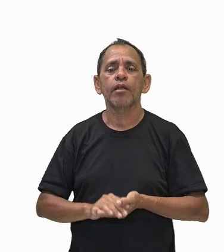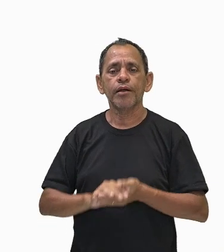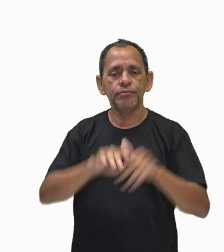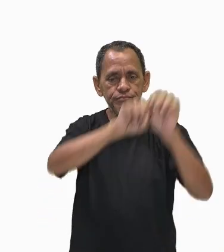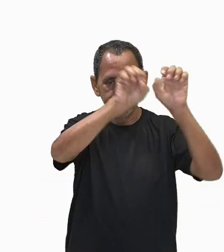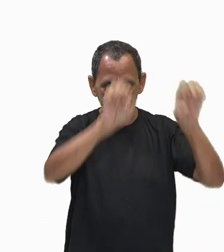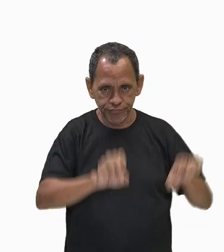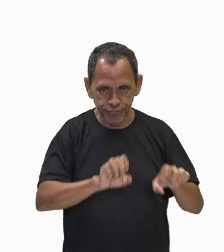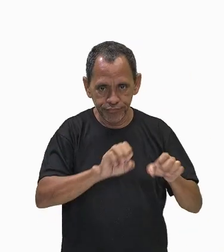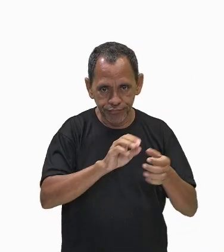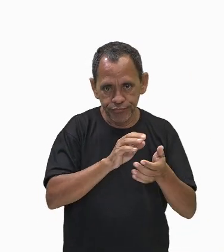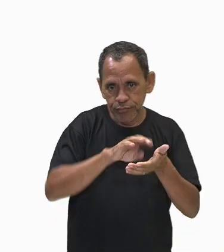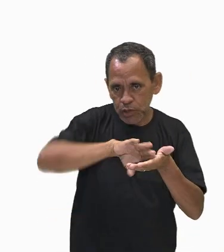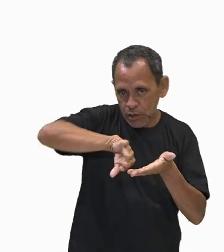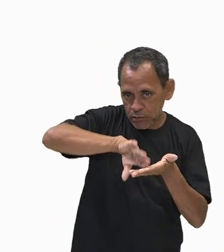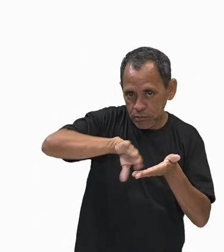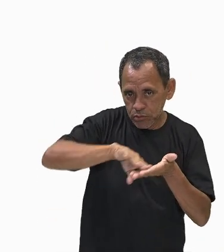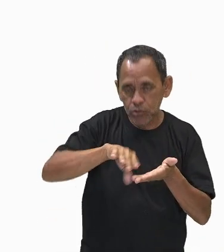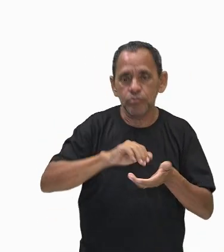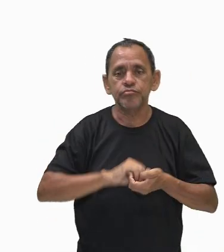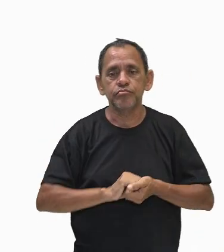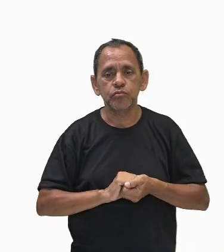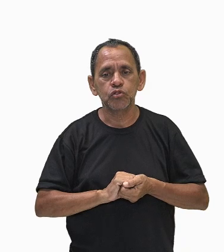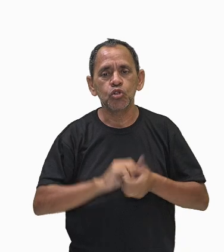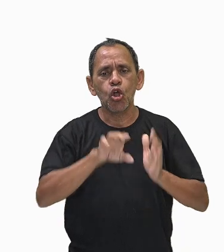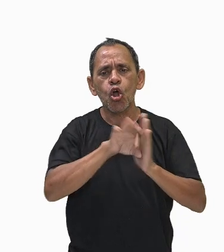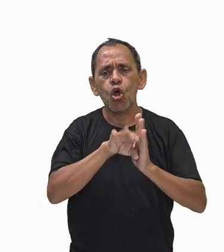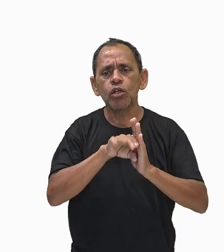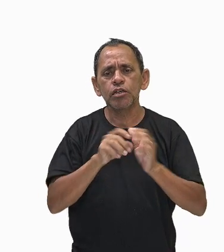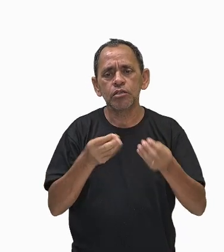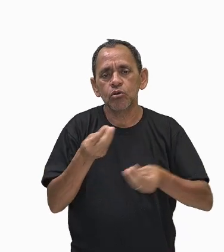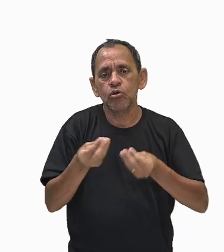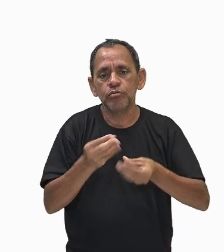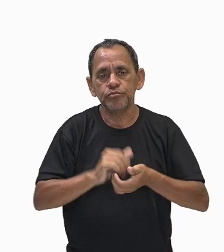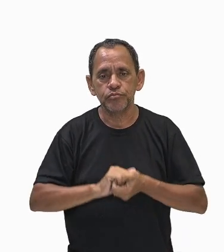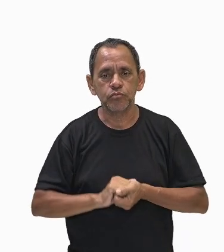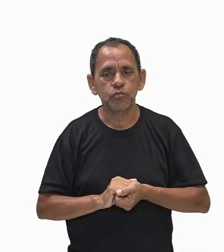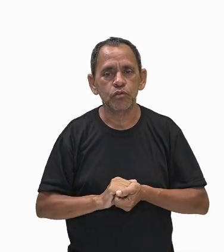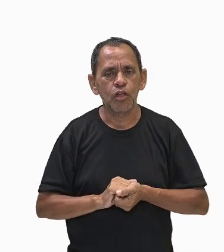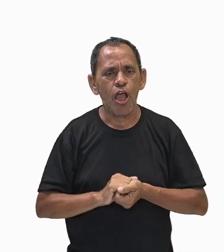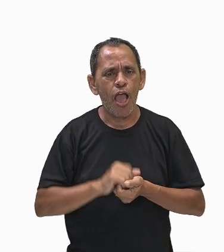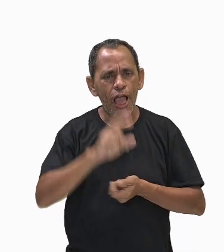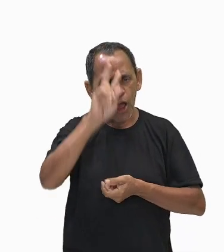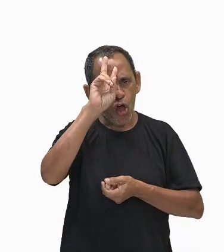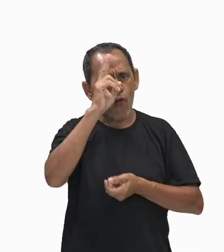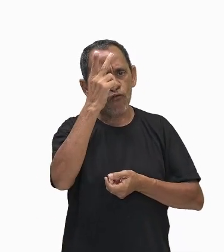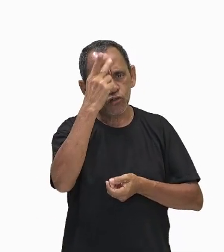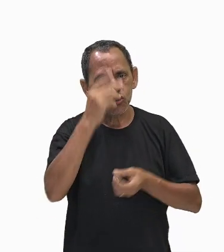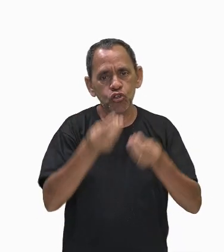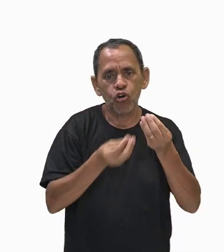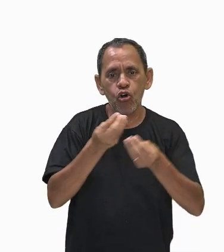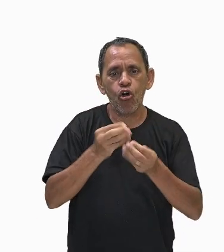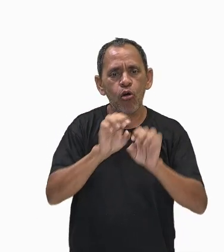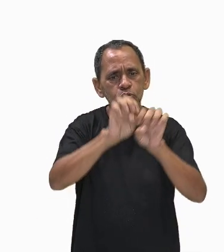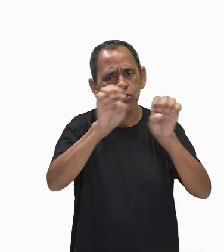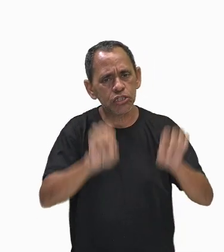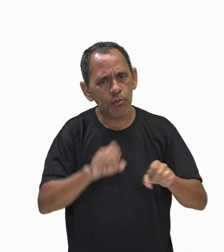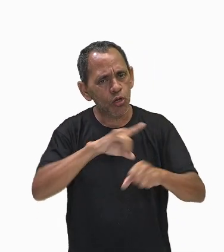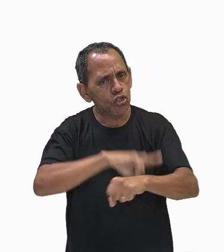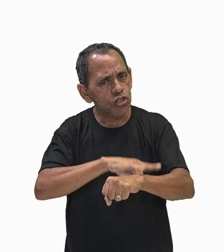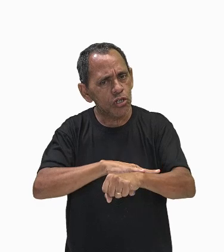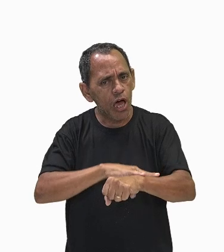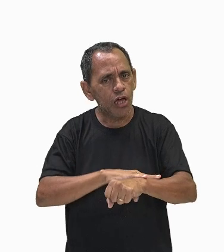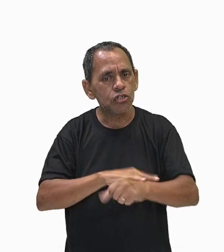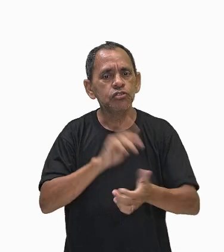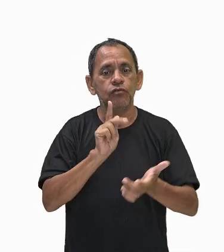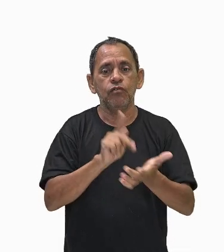conceito. Sistema excretor muitas vezes é confundido com o sistema urinário e é, na